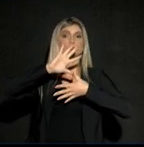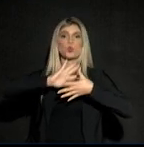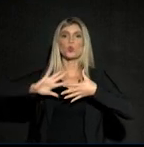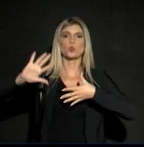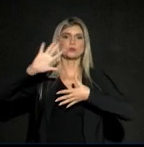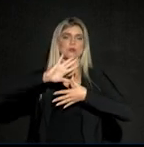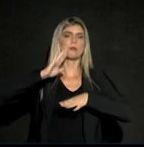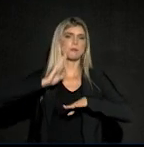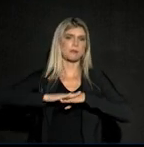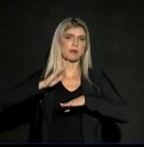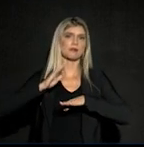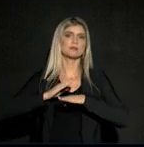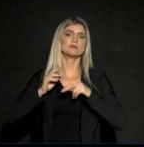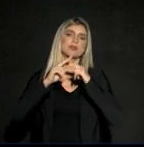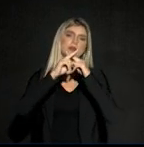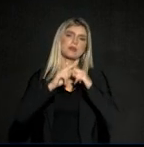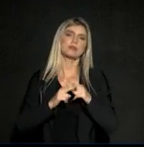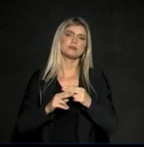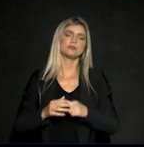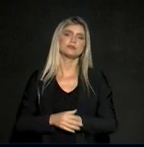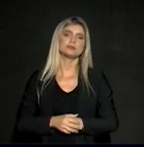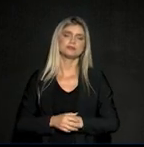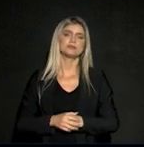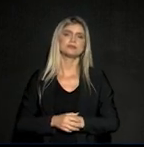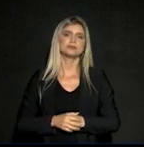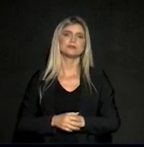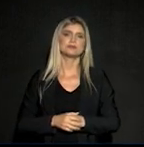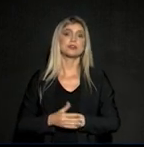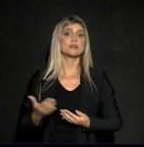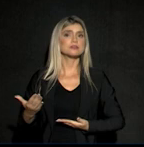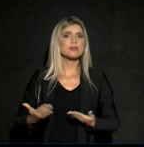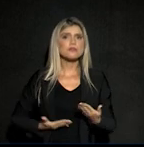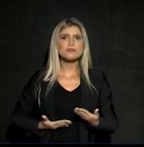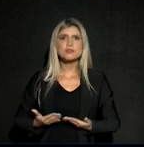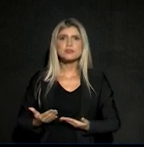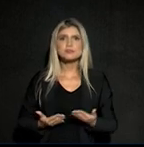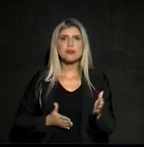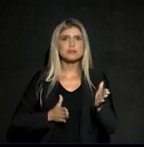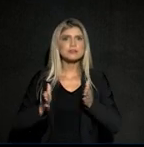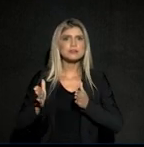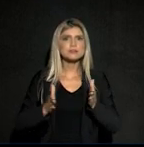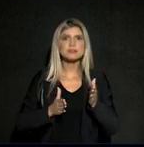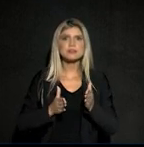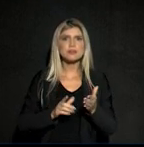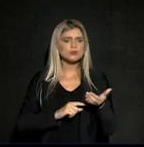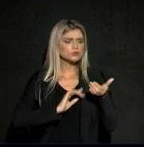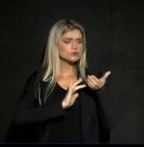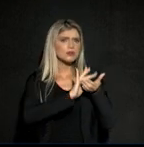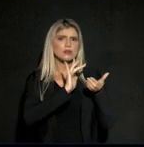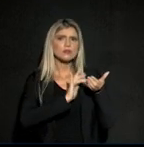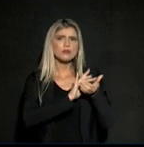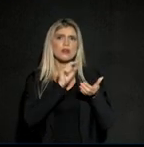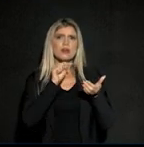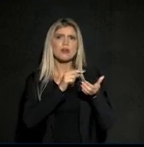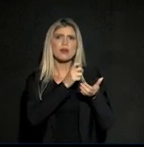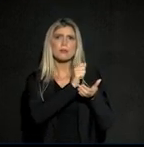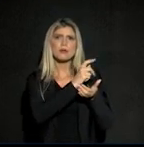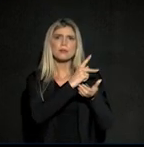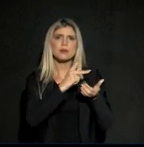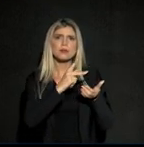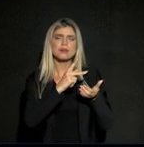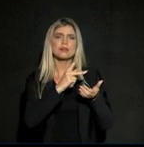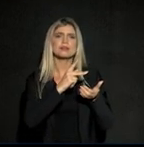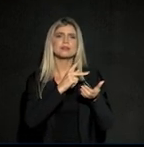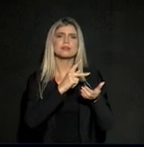com mais de 4.000 serviços de tá lizados e acessíveis pelo celular você já tinha esse cadastro chave única